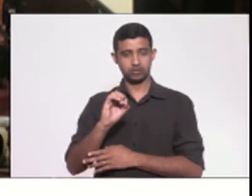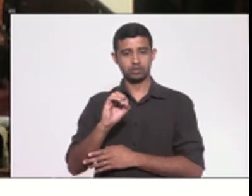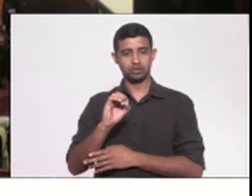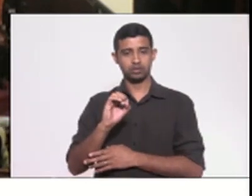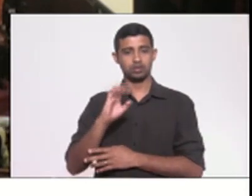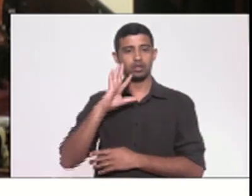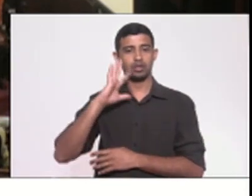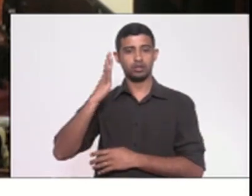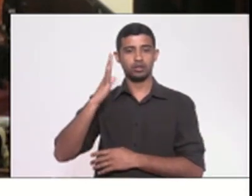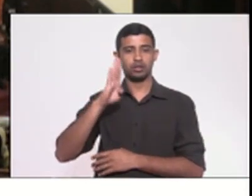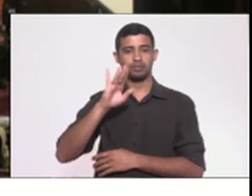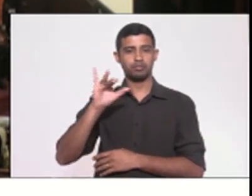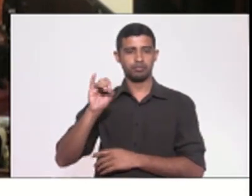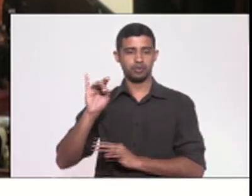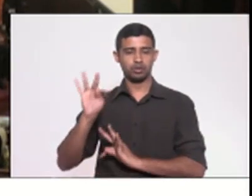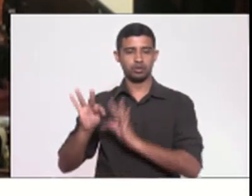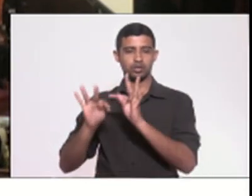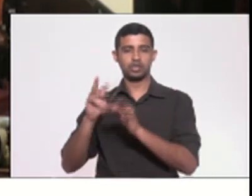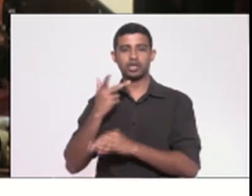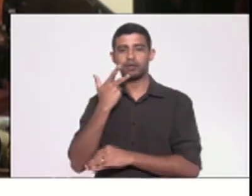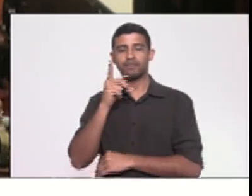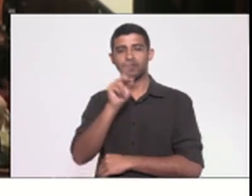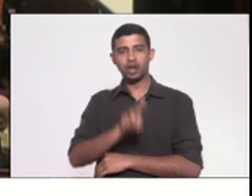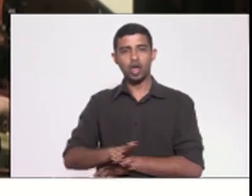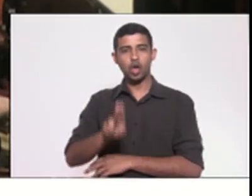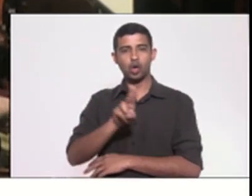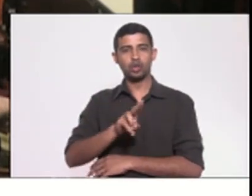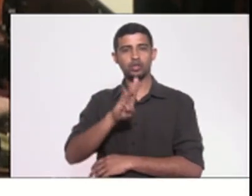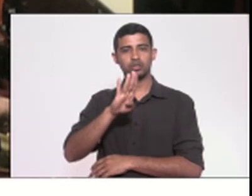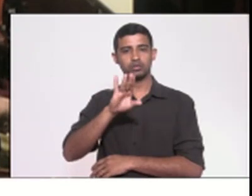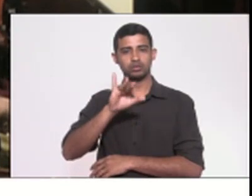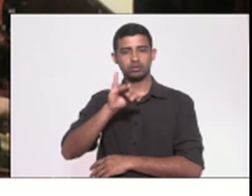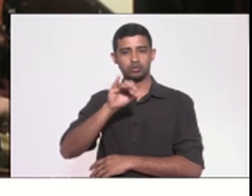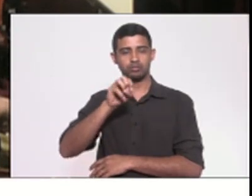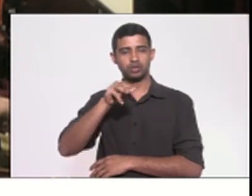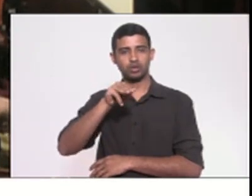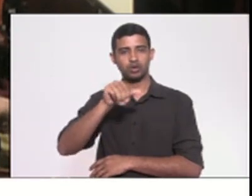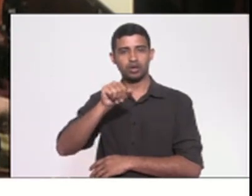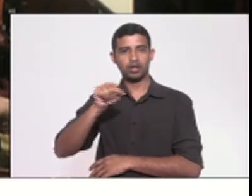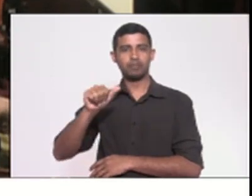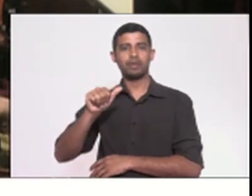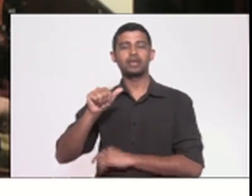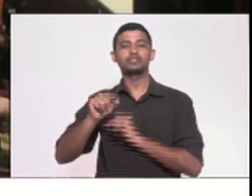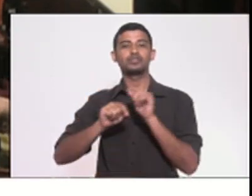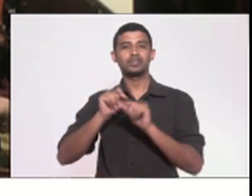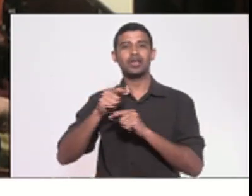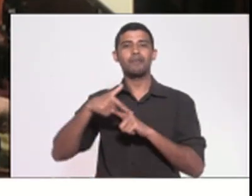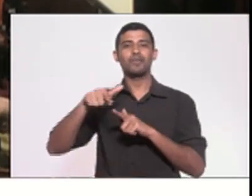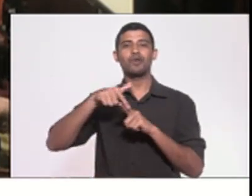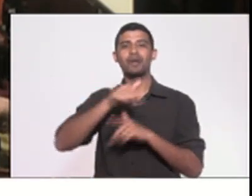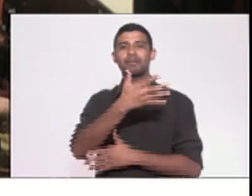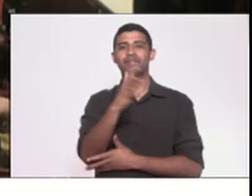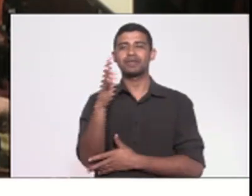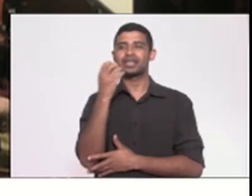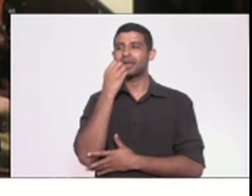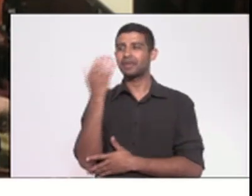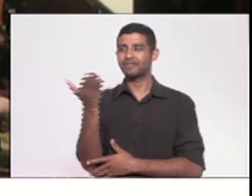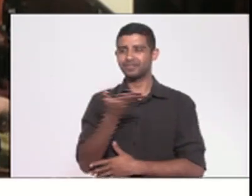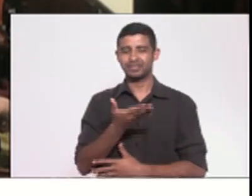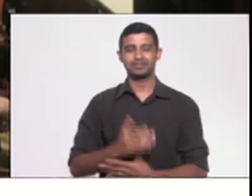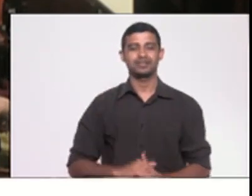Soluções e Biotecnologia e vai falar sobre a utilização da biomassa descartada como solução para problemas ambientais. Seja bem-vindo.